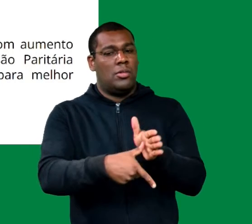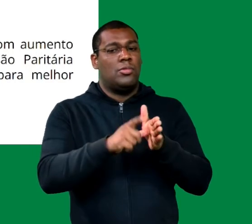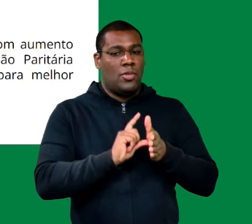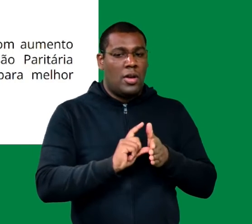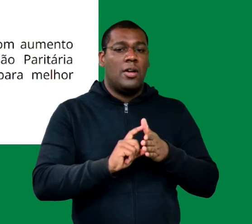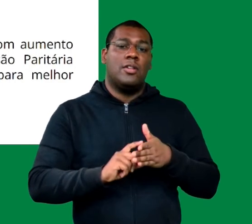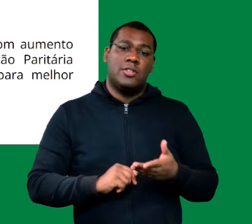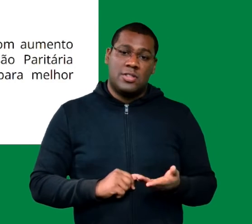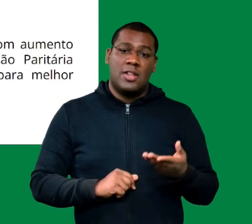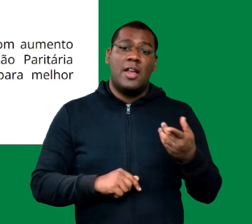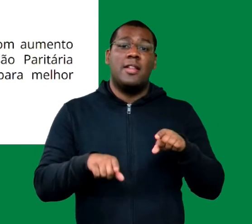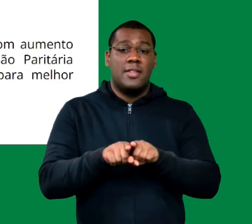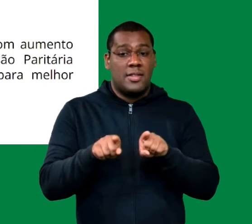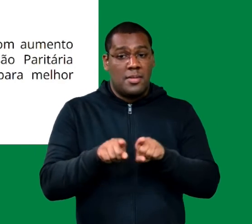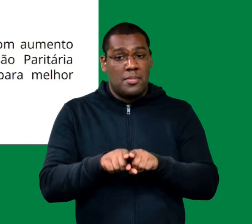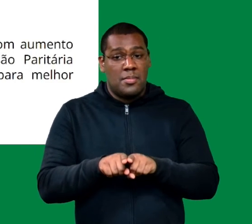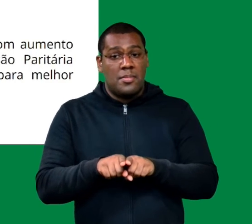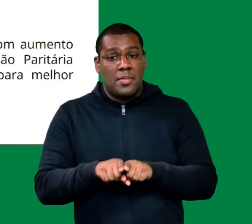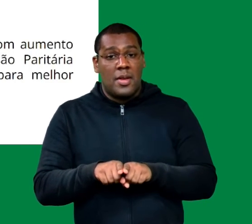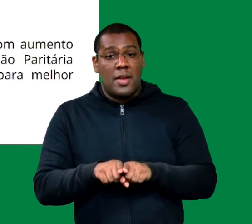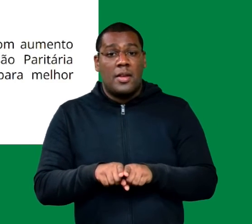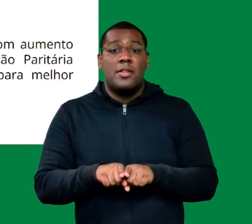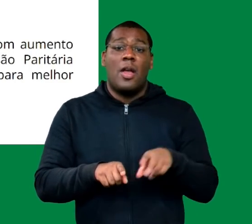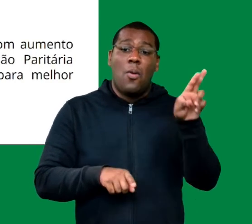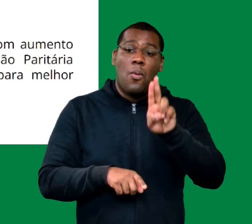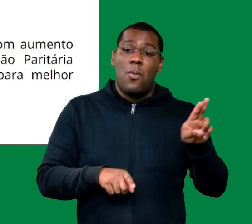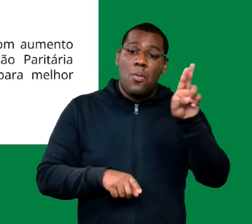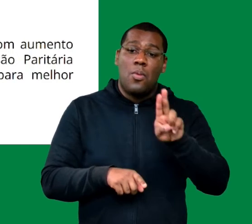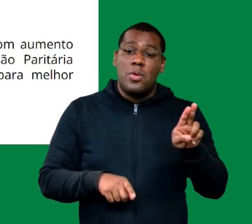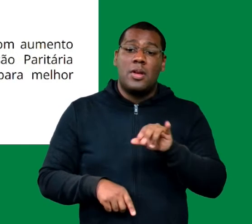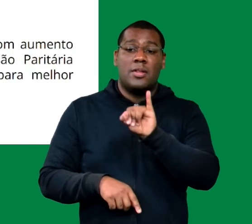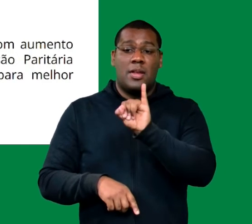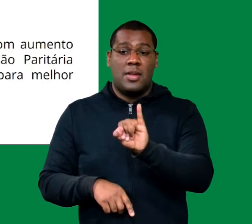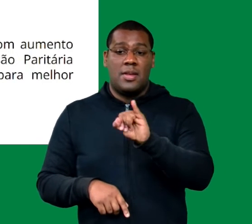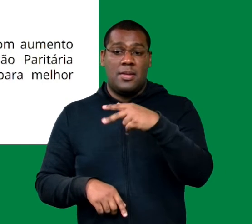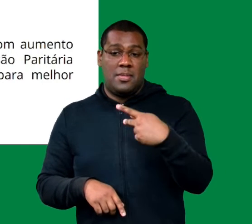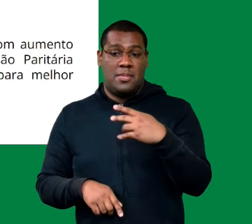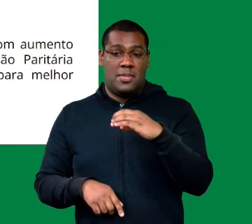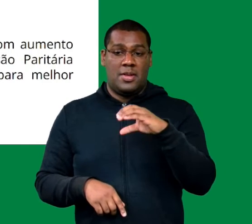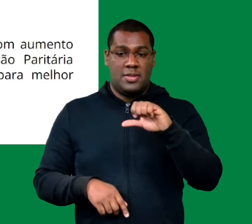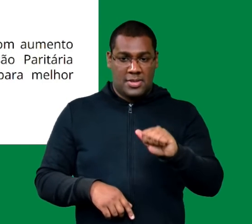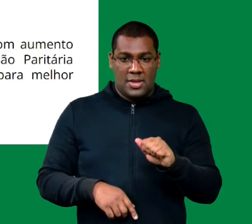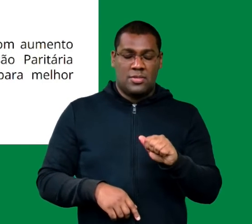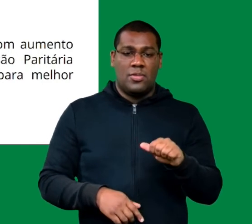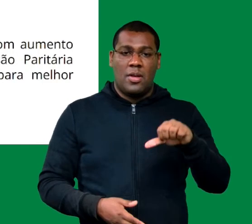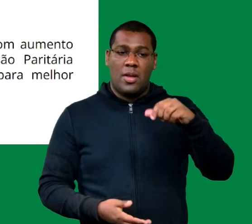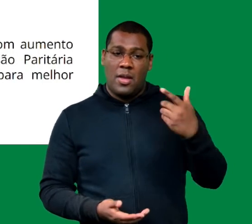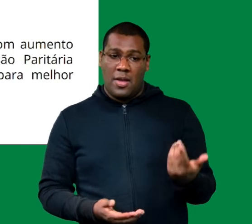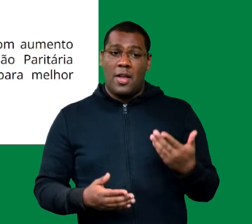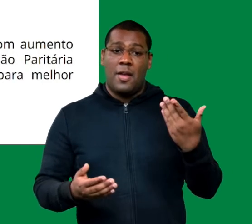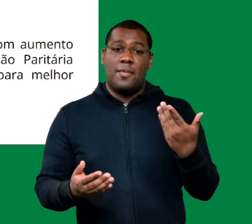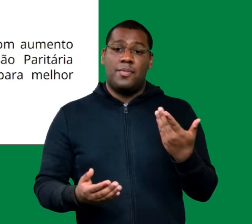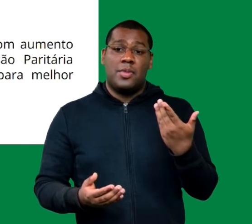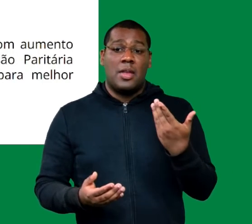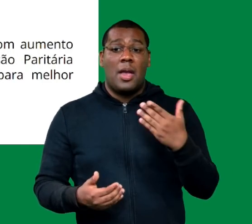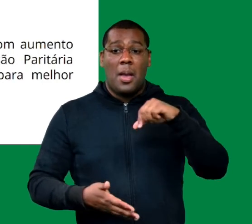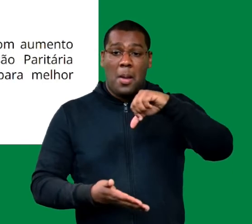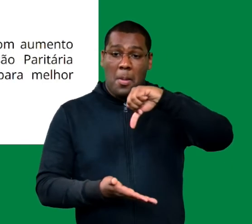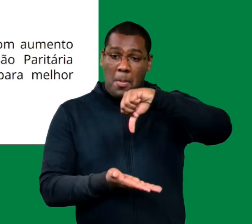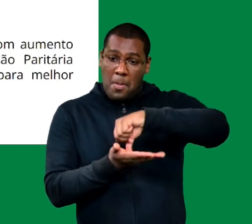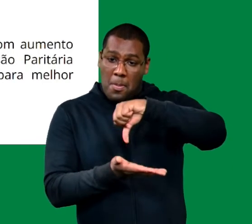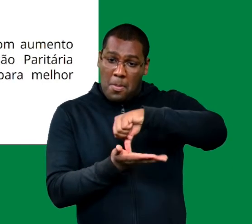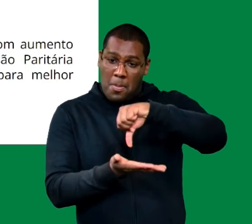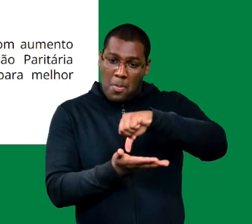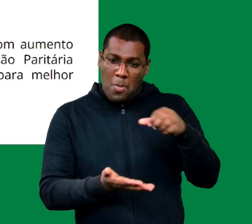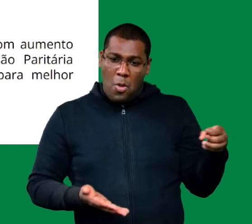IPCA. E para aqueles campi que são novos, né, o instituto que criou um novo campus, ele terá